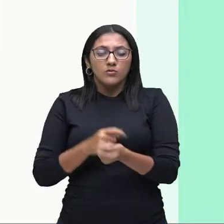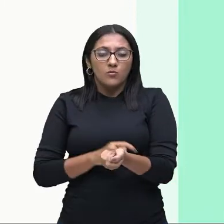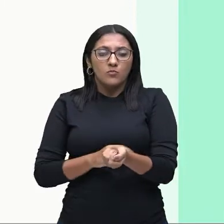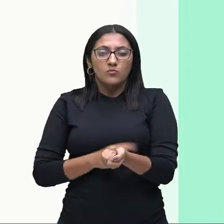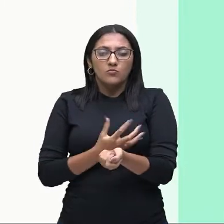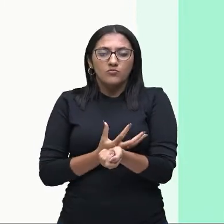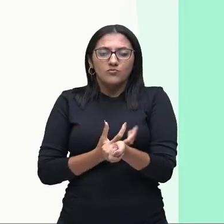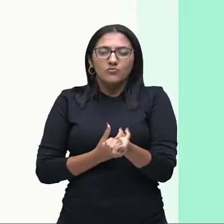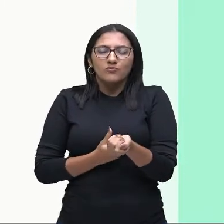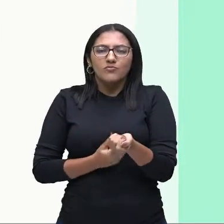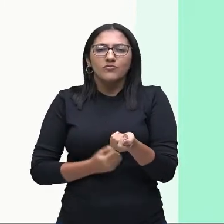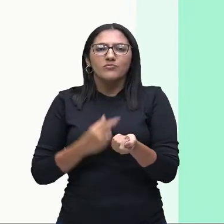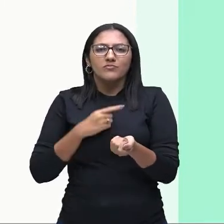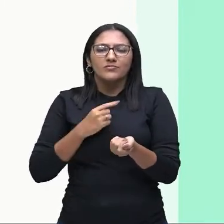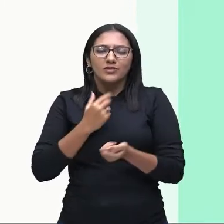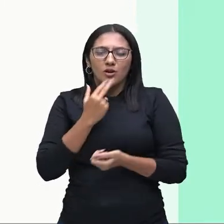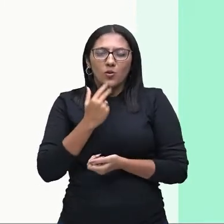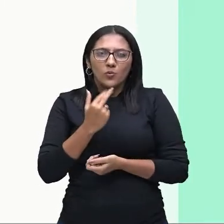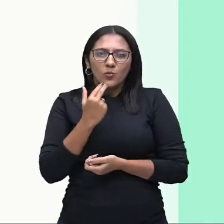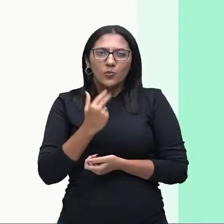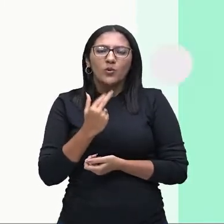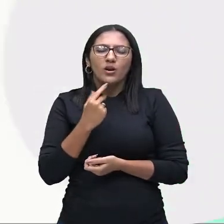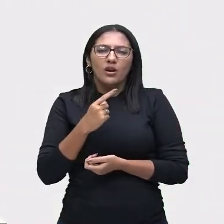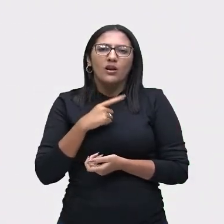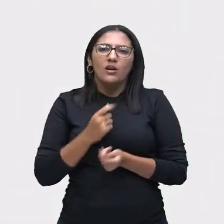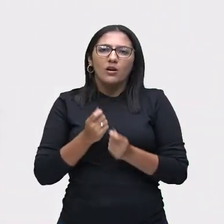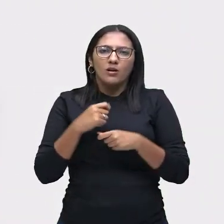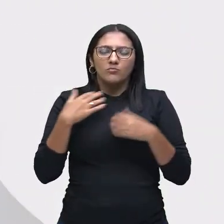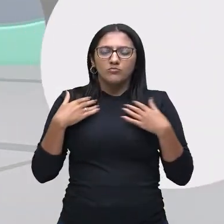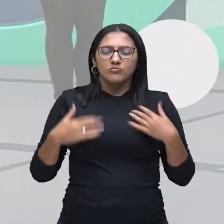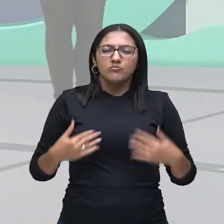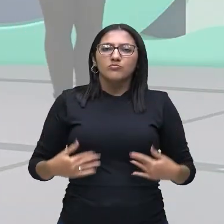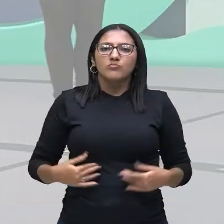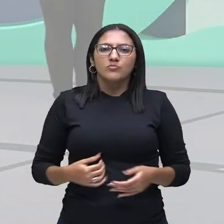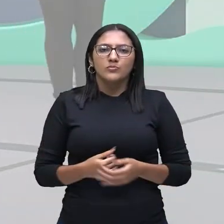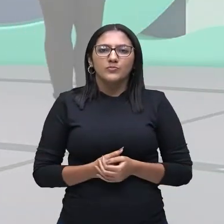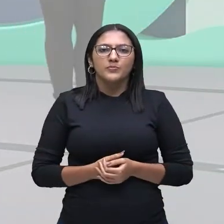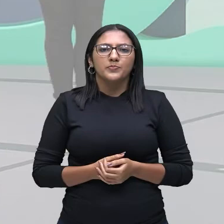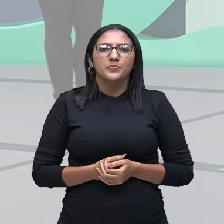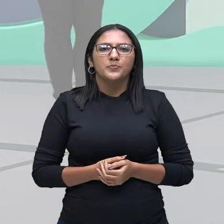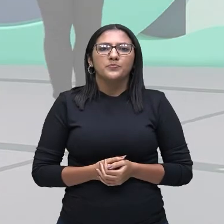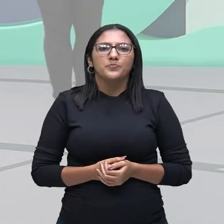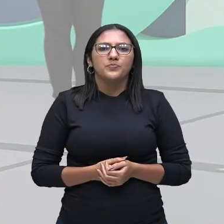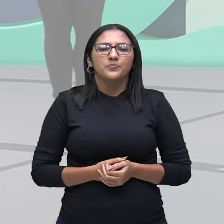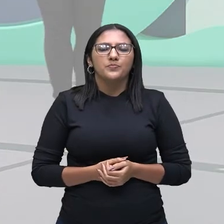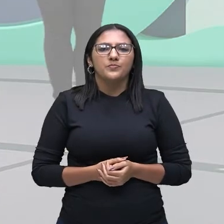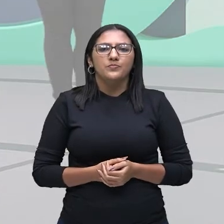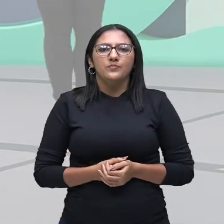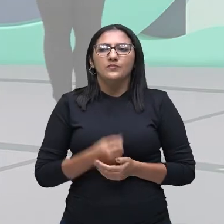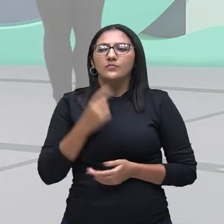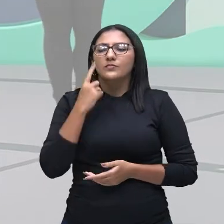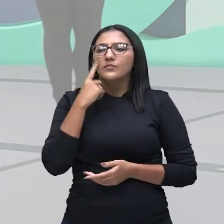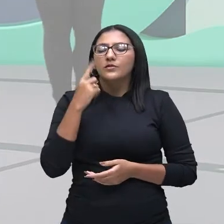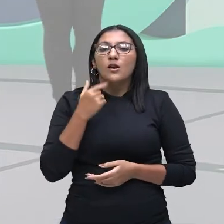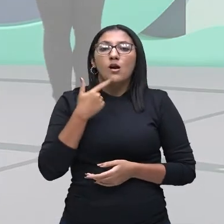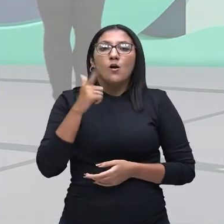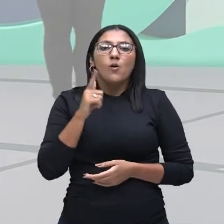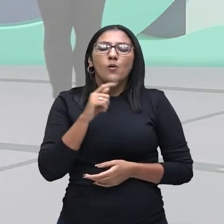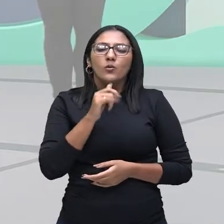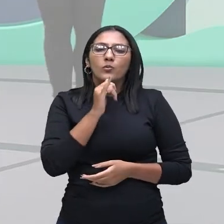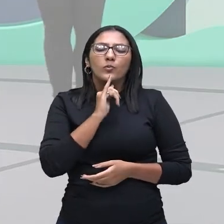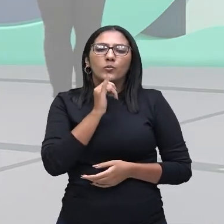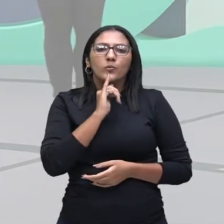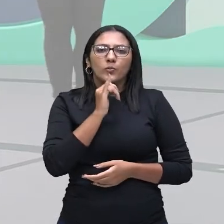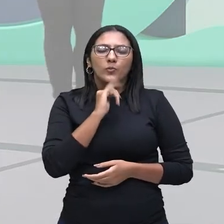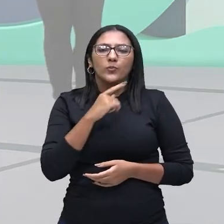os nutrientes e distribuir no nosso corpo. E aqui nós temos mais um exemplo sobre essa integração